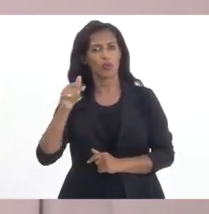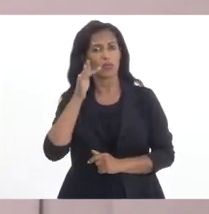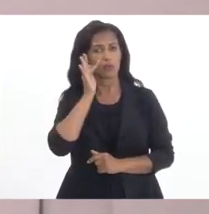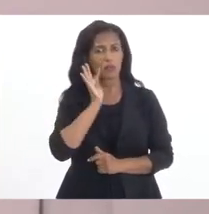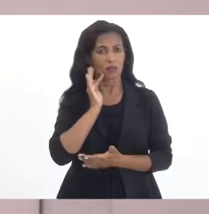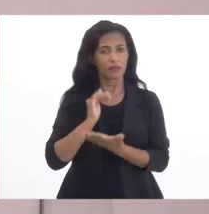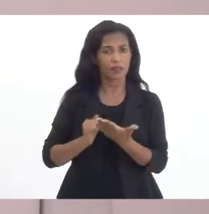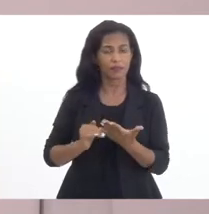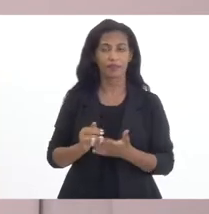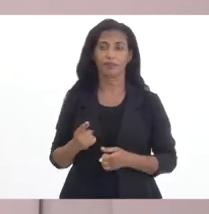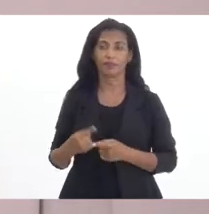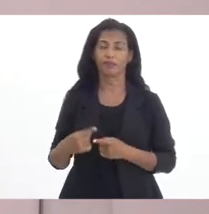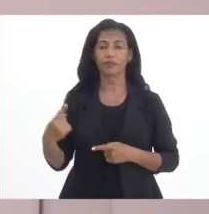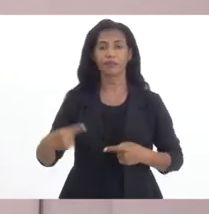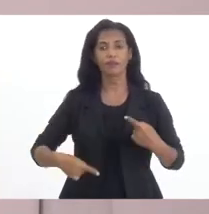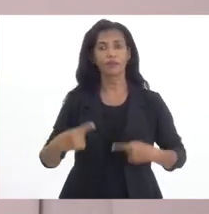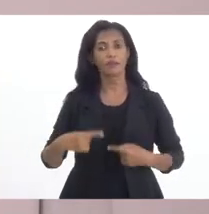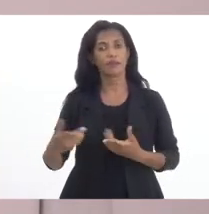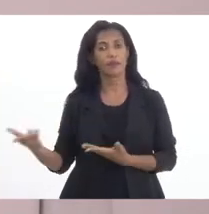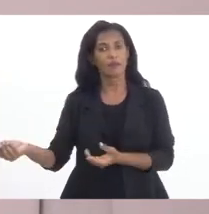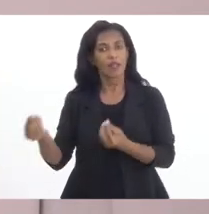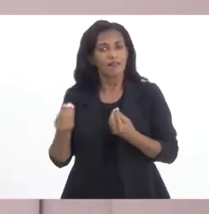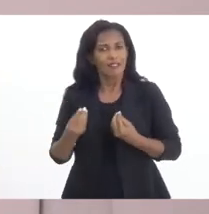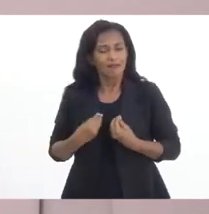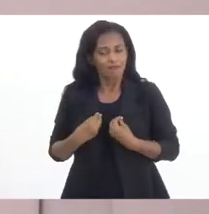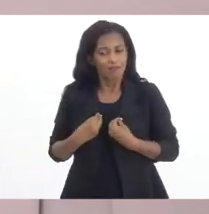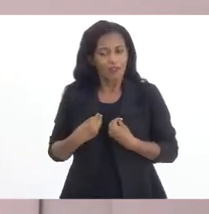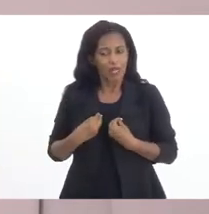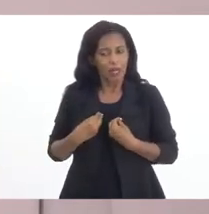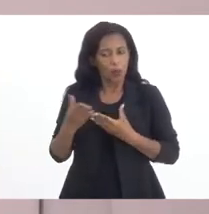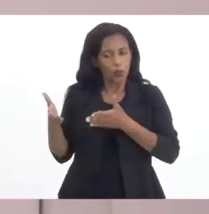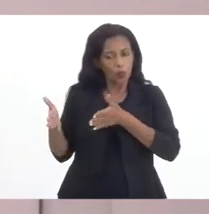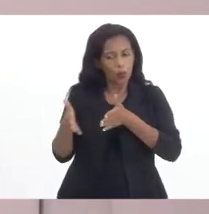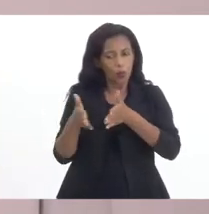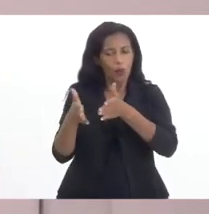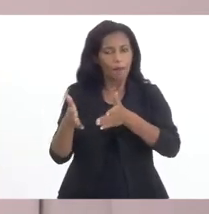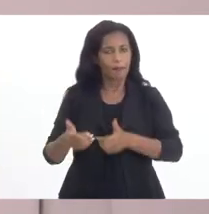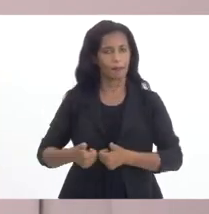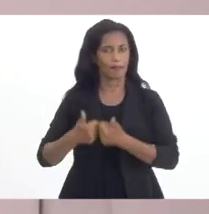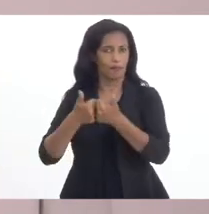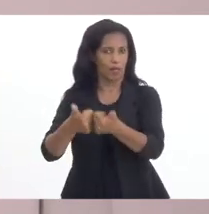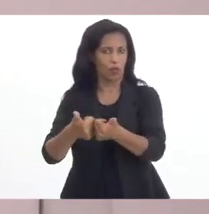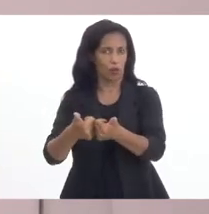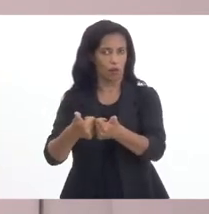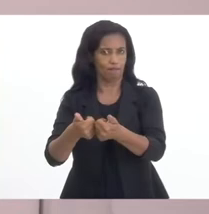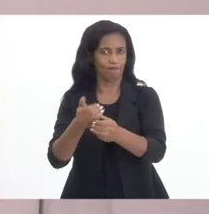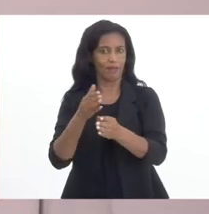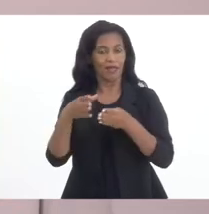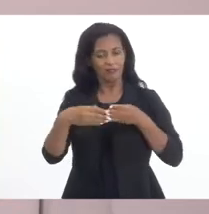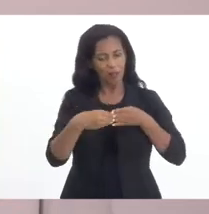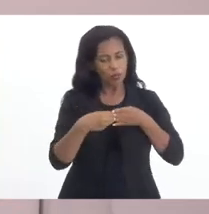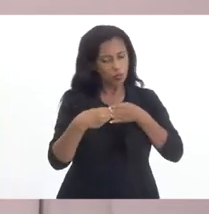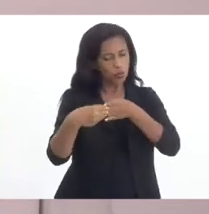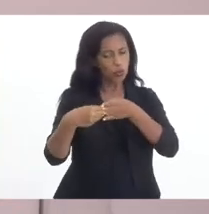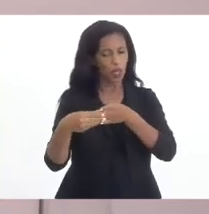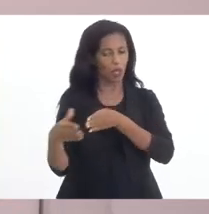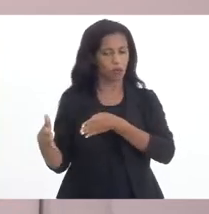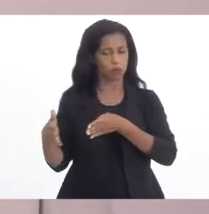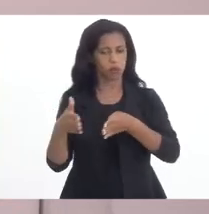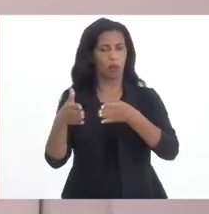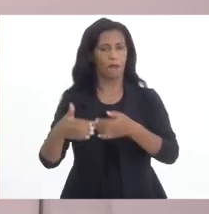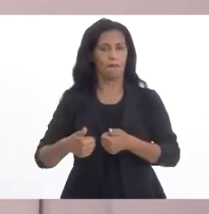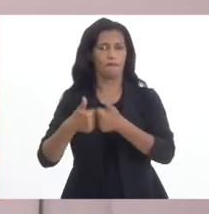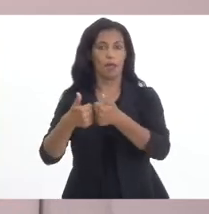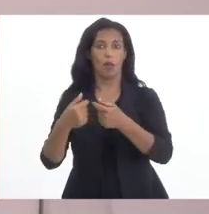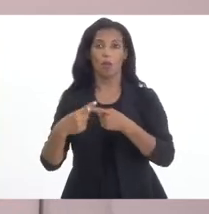Serafine, porque esse debate é que vai nos empurrar para um caminho melhor, é que vai nos conduzir para um caminho melhor. Porque,